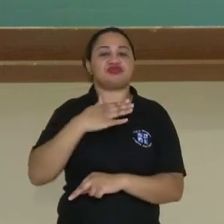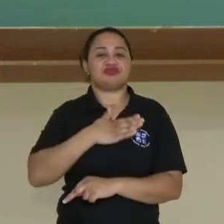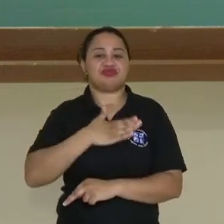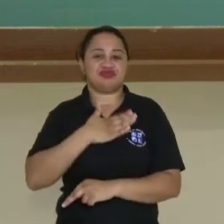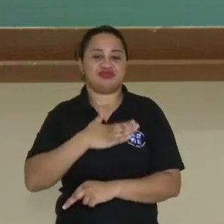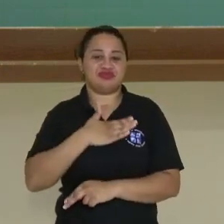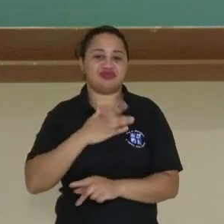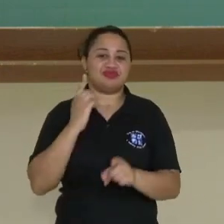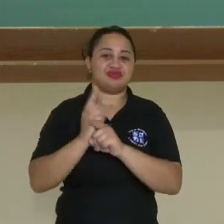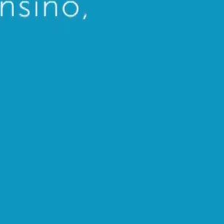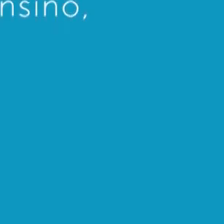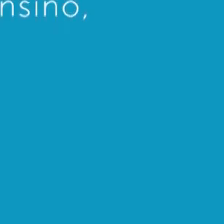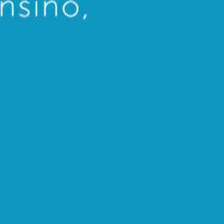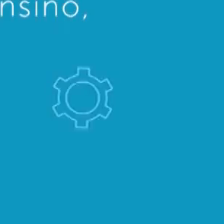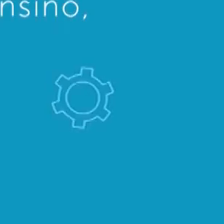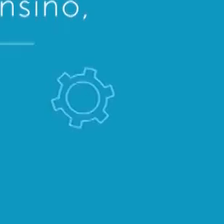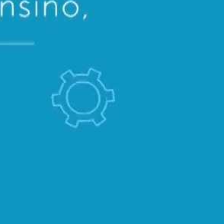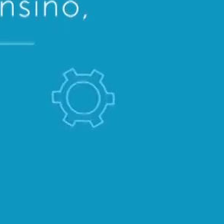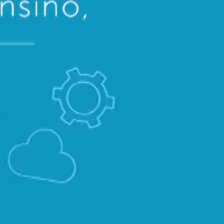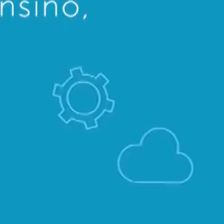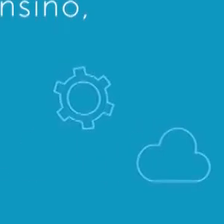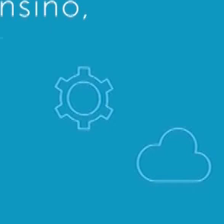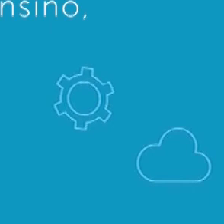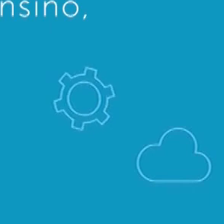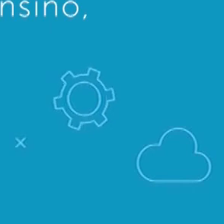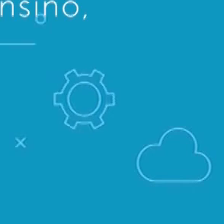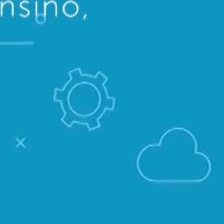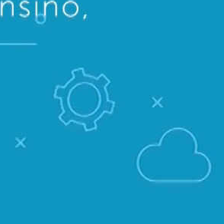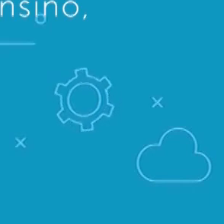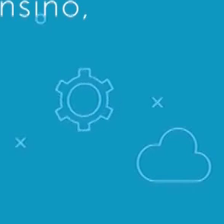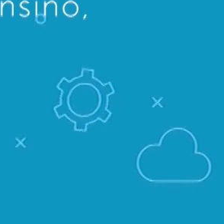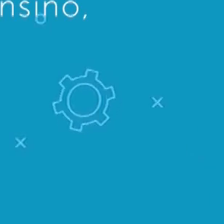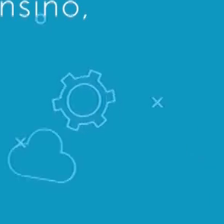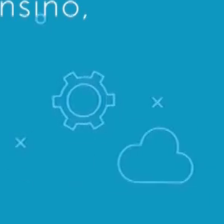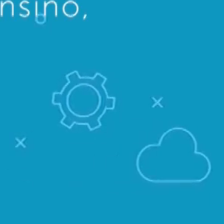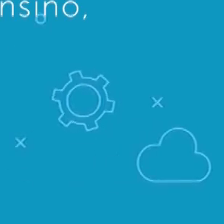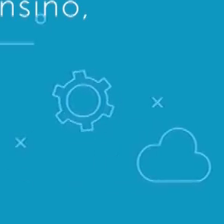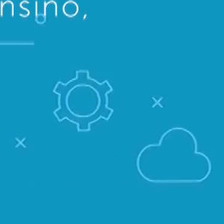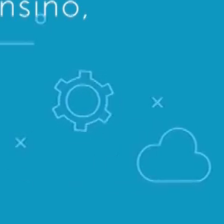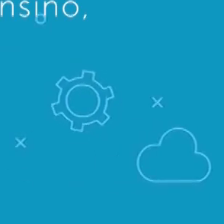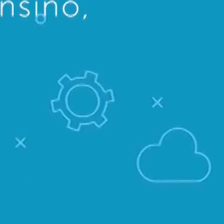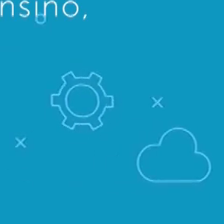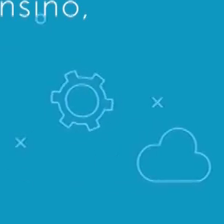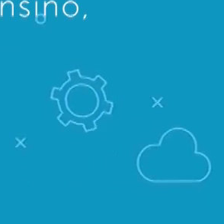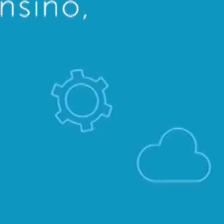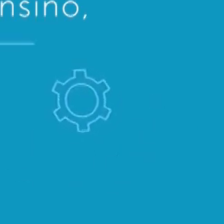gostado e até breve.